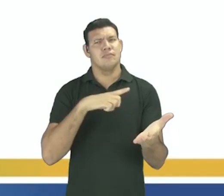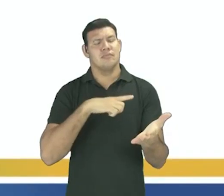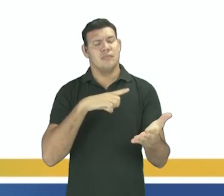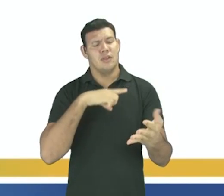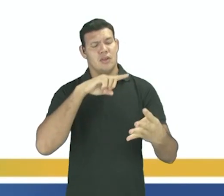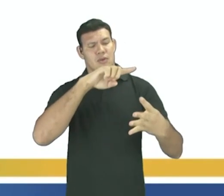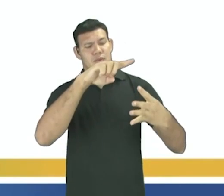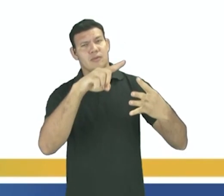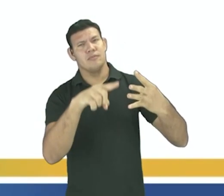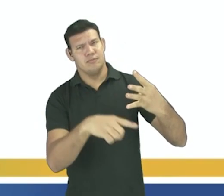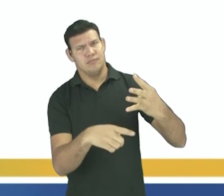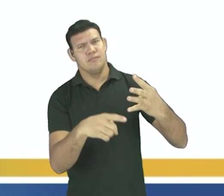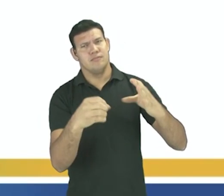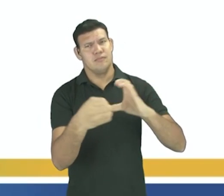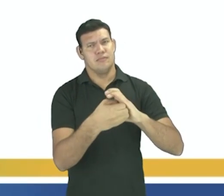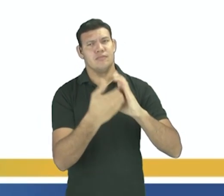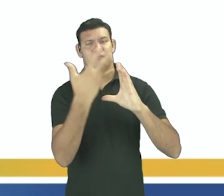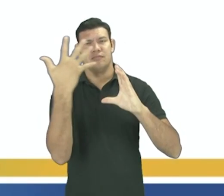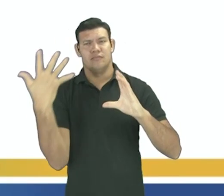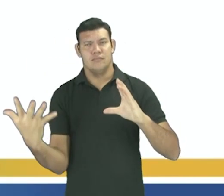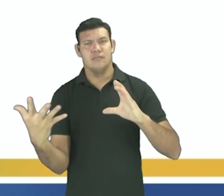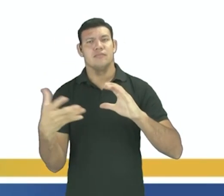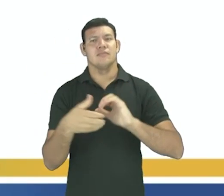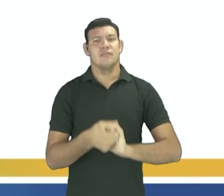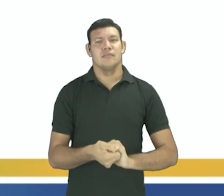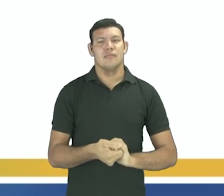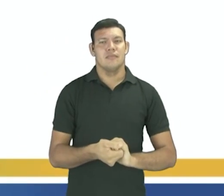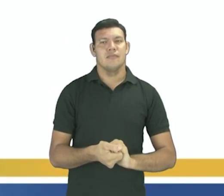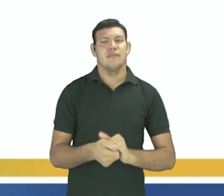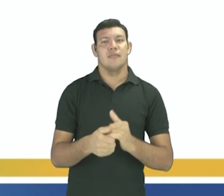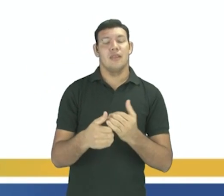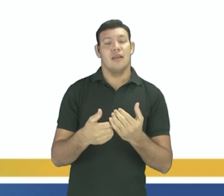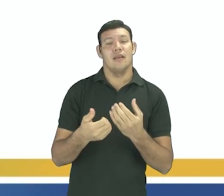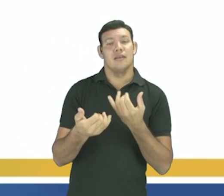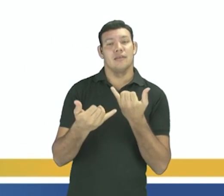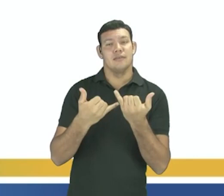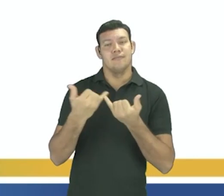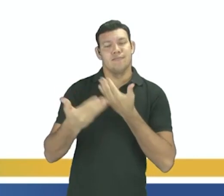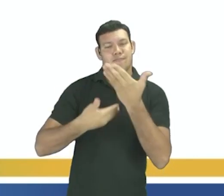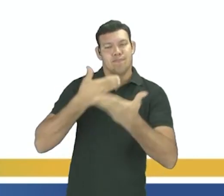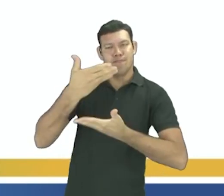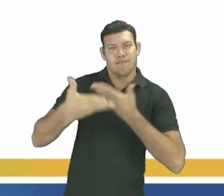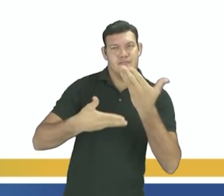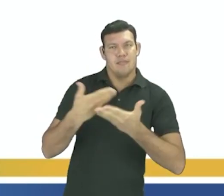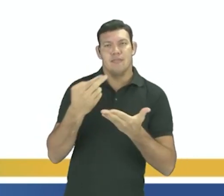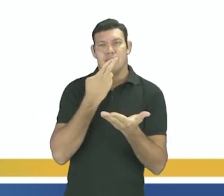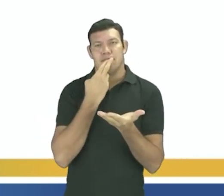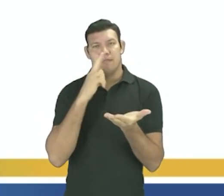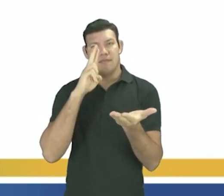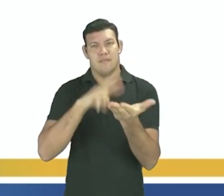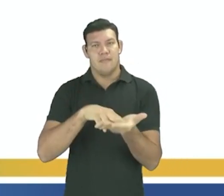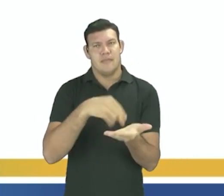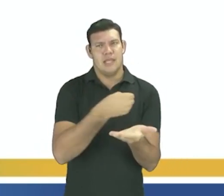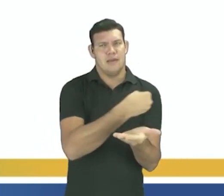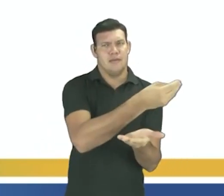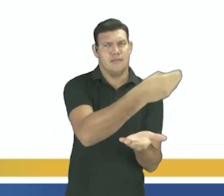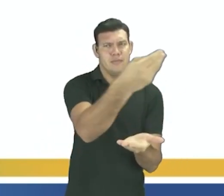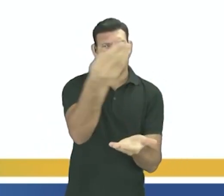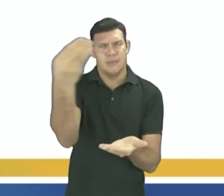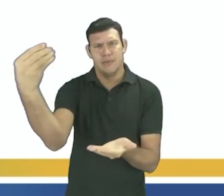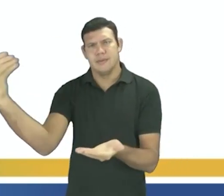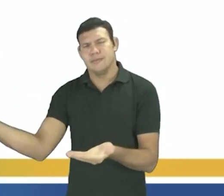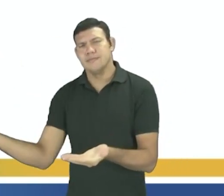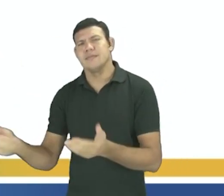básicos de classificações, que podem ser transmitidas de 3 maneiras. Via correspondência oficial,